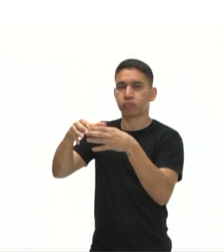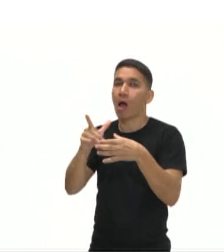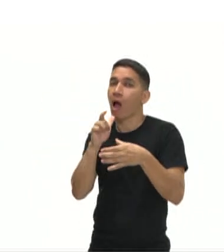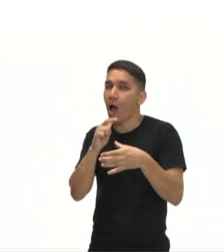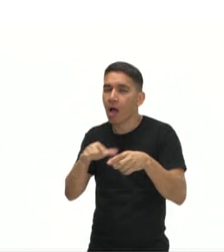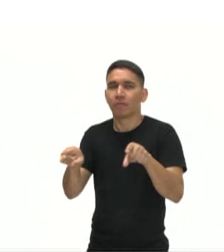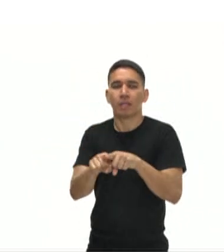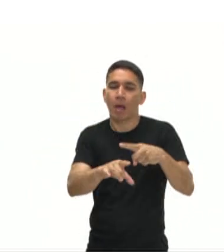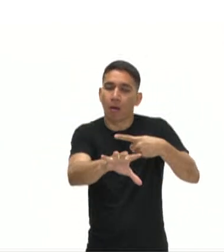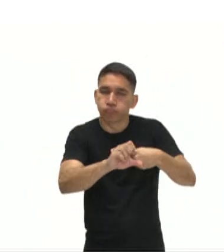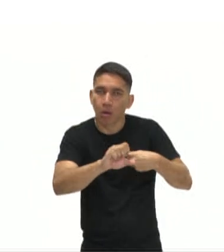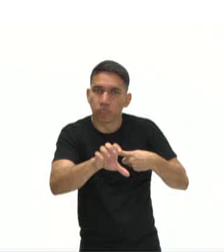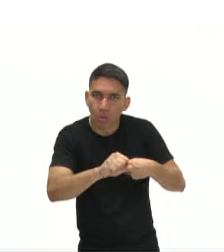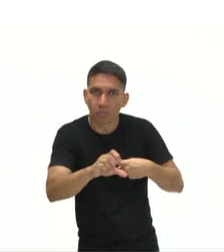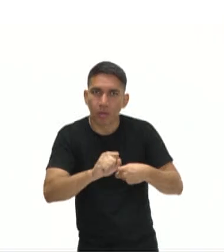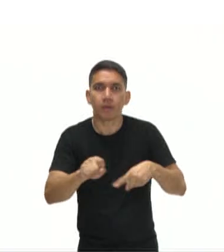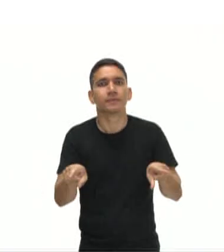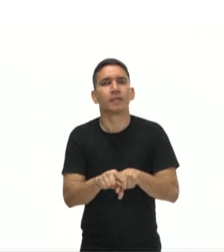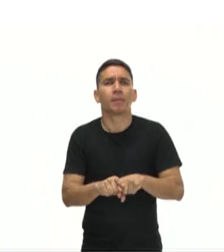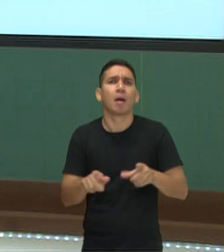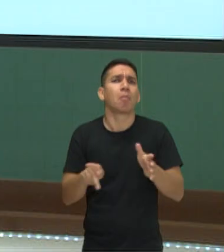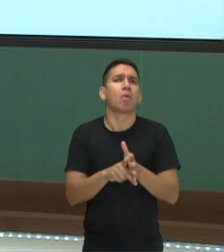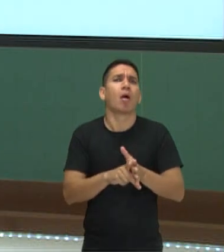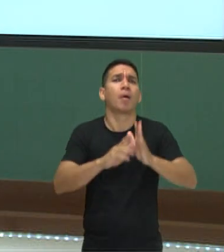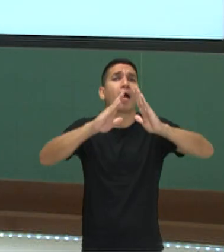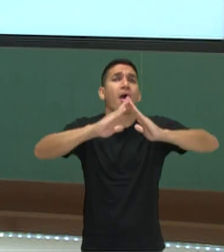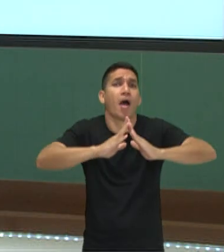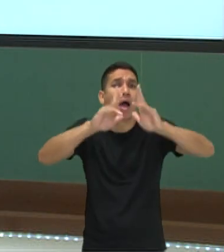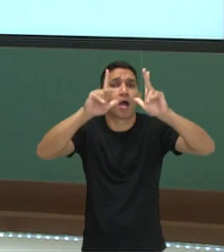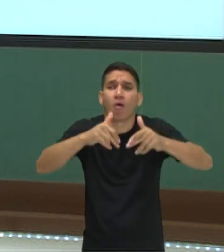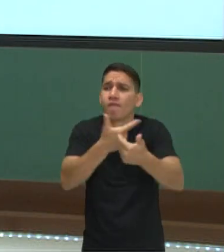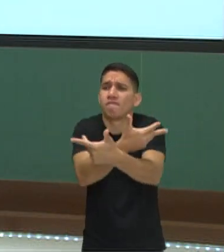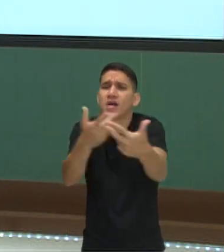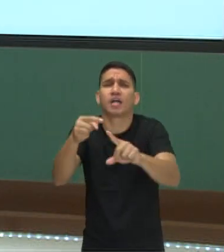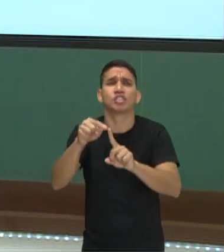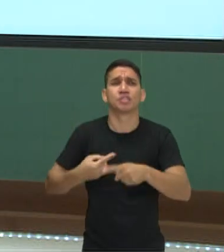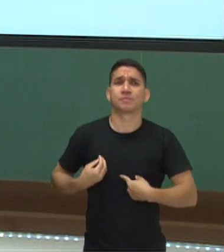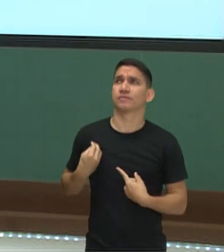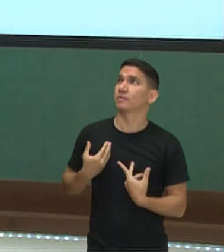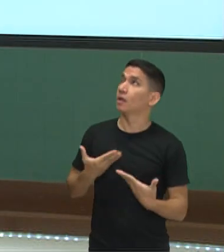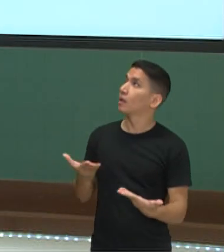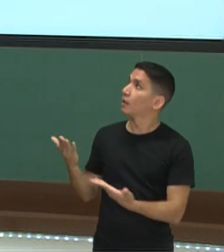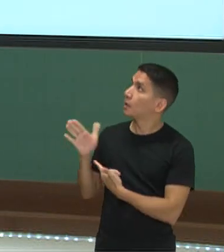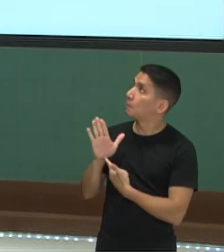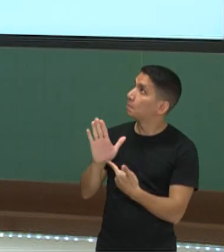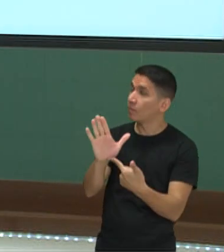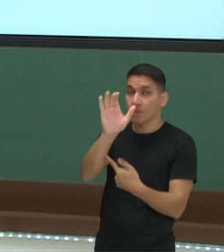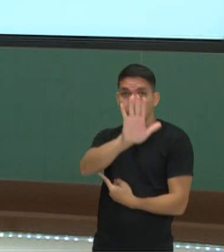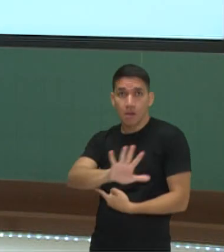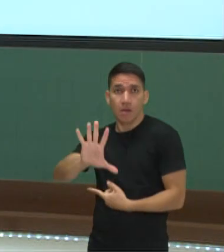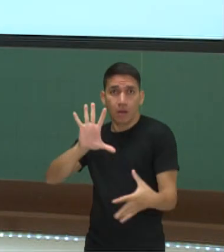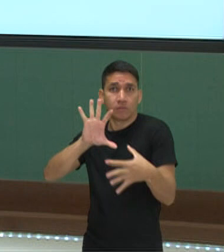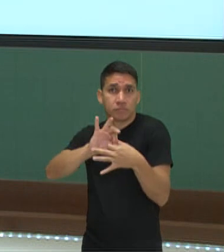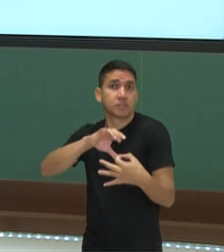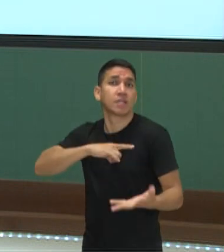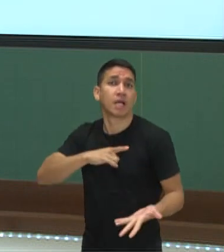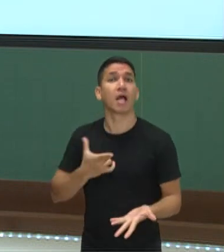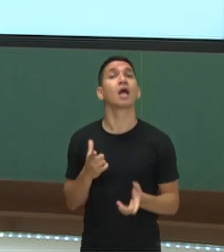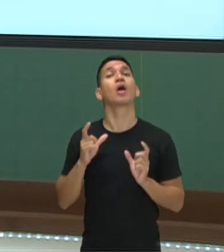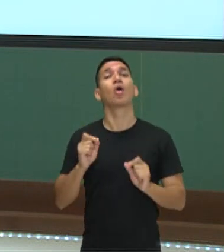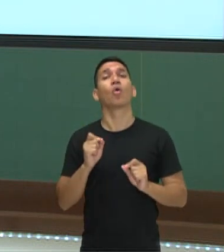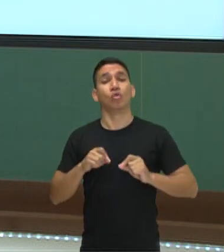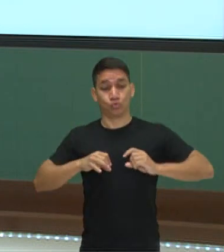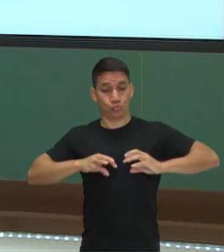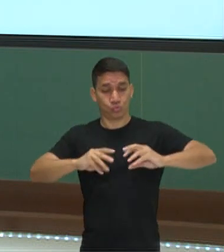de servir de habitat para inúmeras espécies. Então, nessa imagem que eu trago para vocês, eu tenho o solo. Sobre esse solo